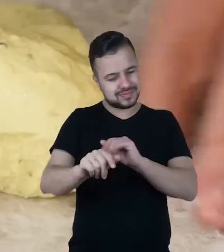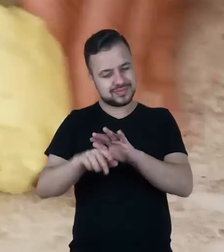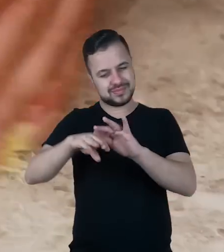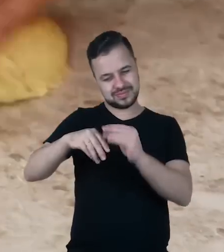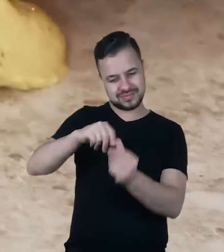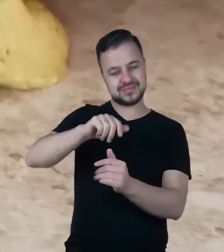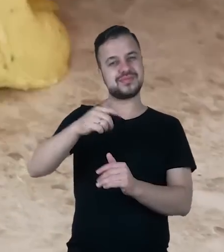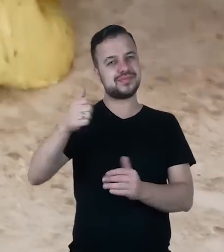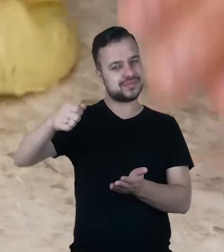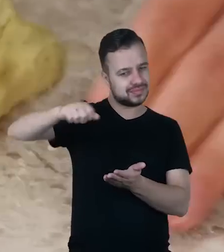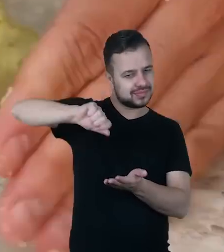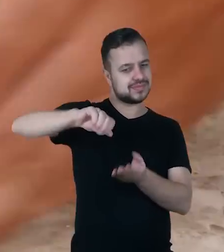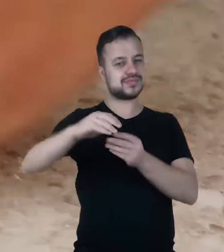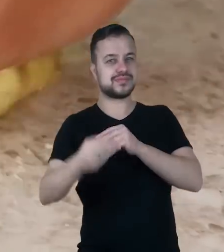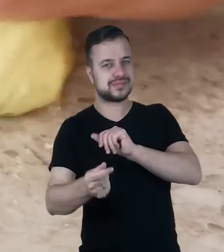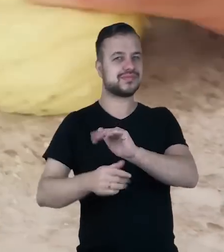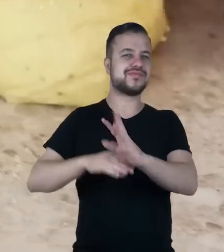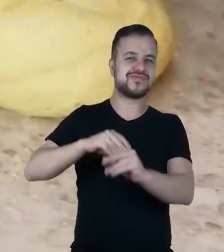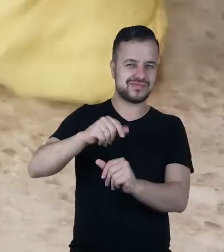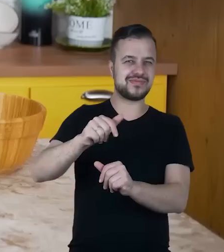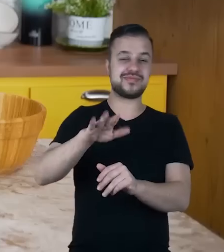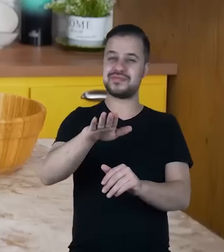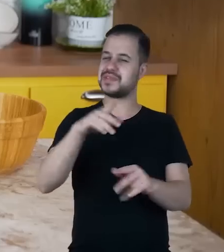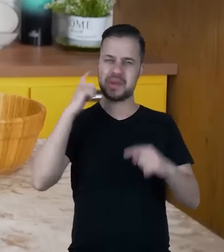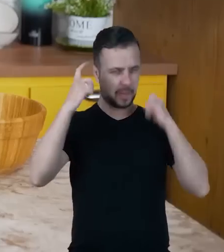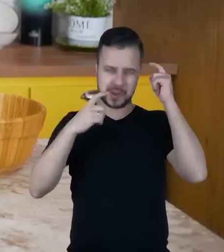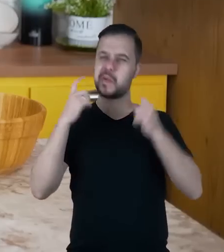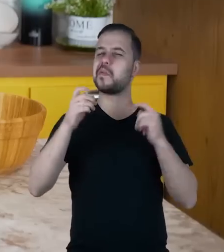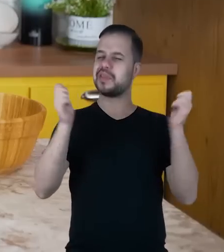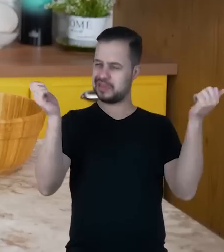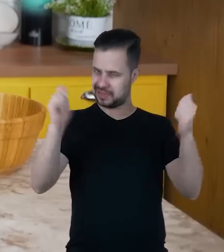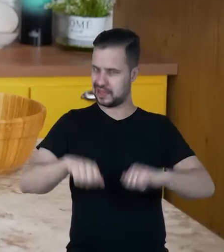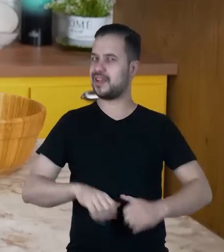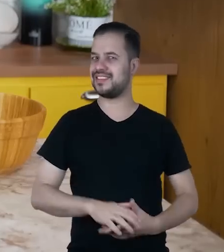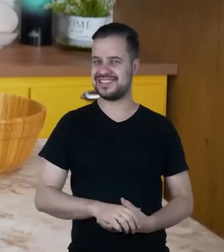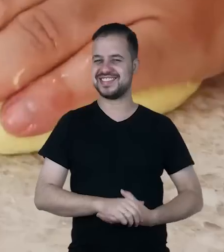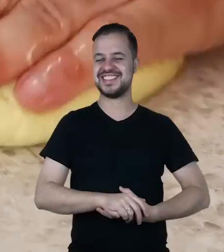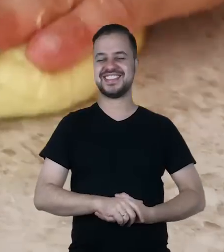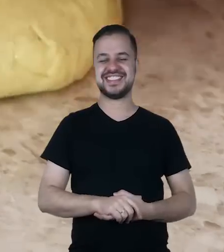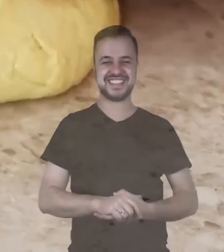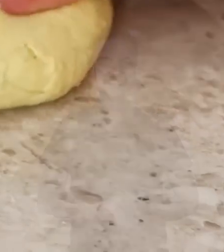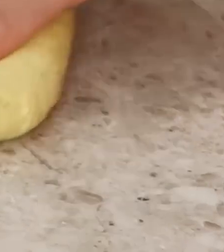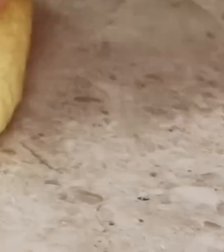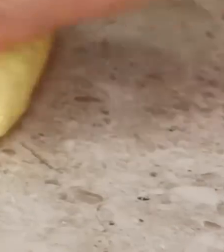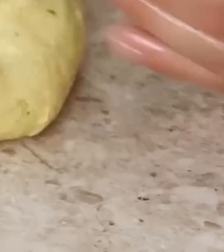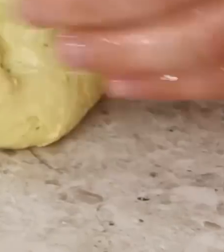massa. Até o óleo para toda a massa, tá? Não se preocupe que vai dar certo.